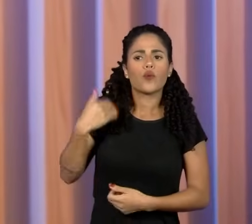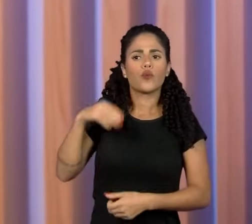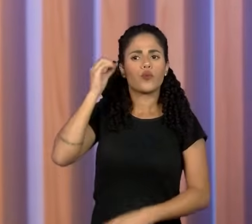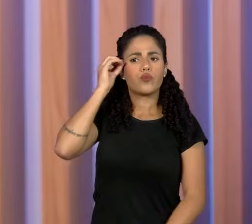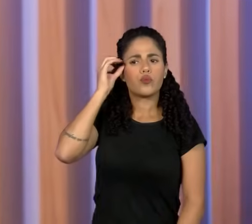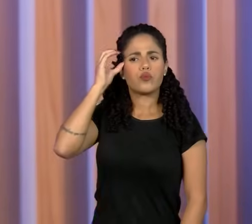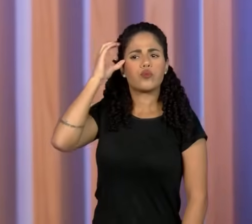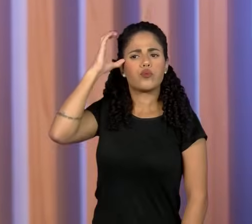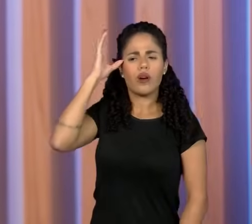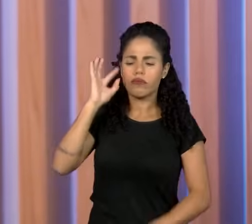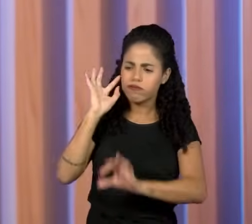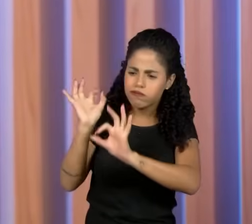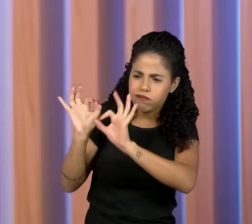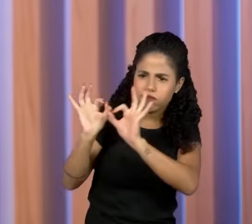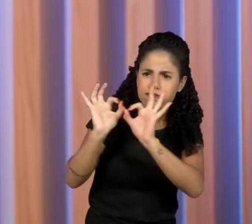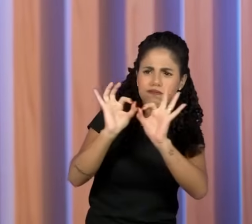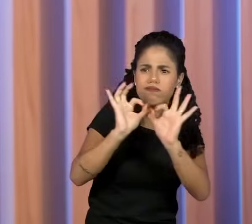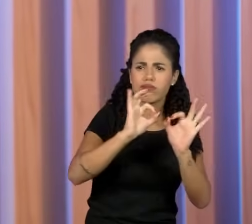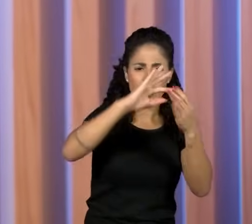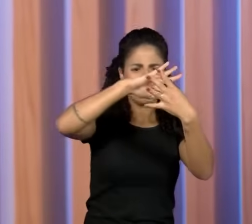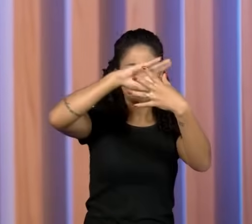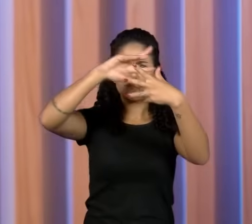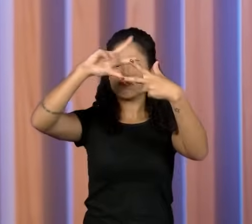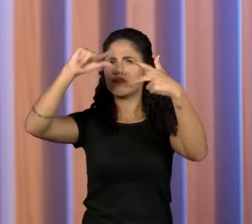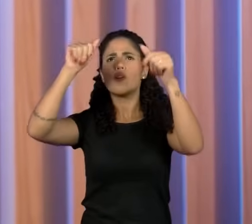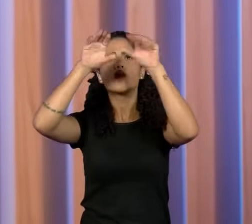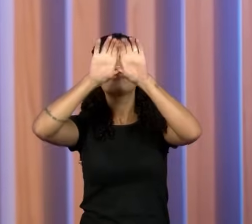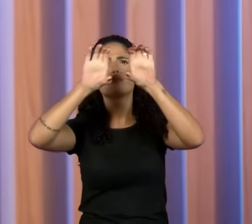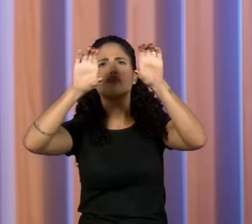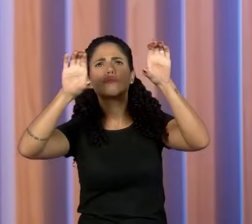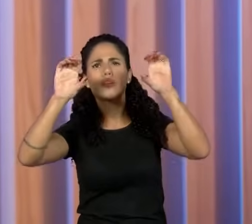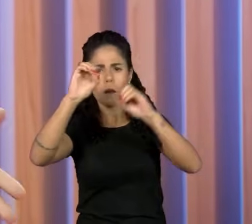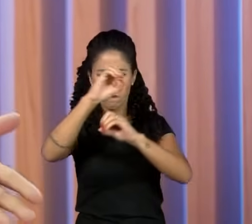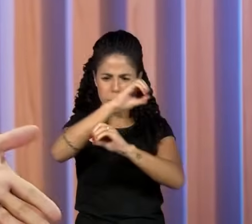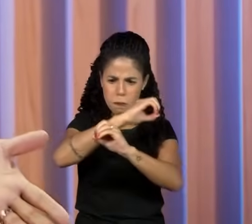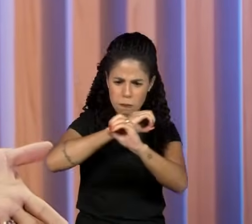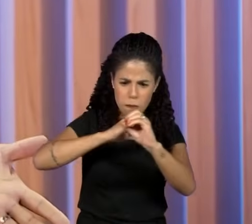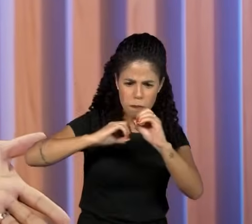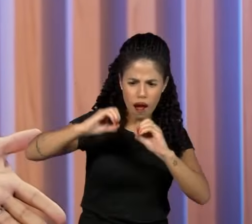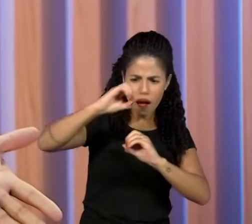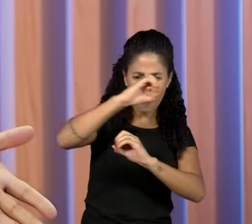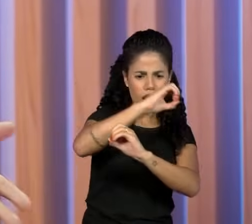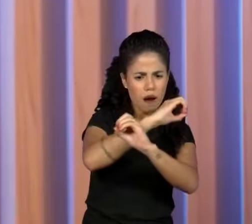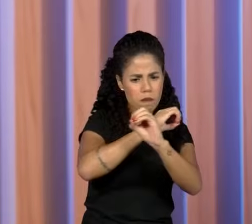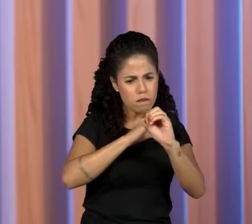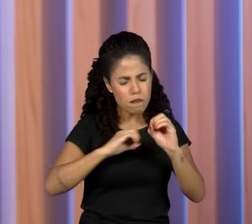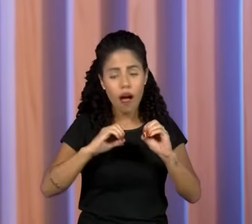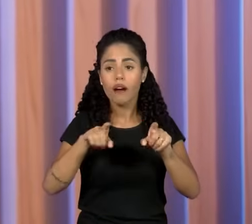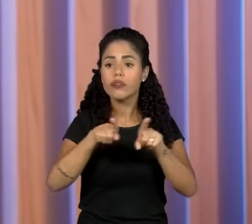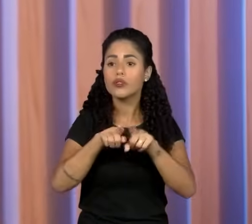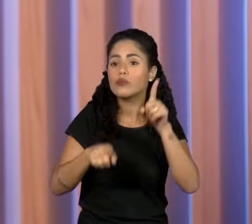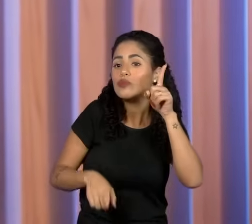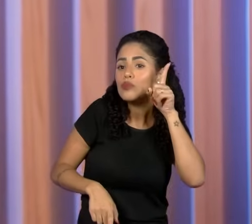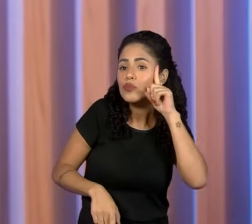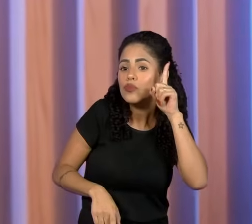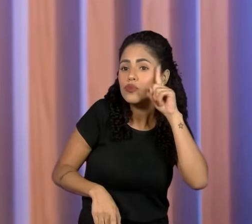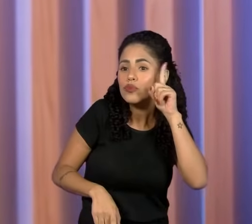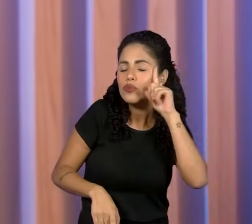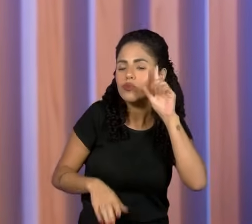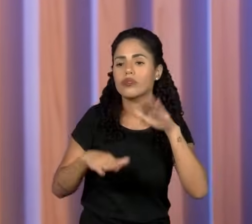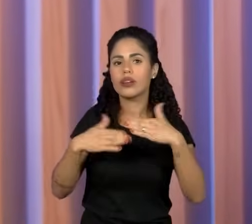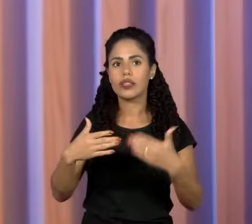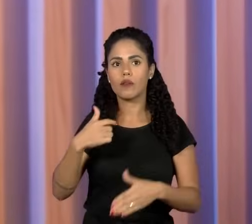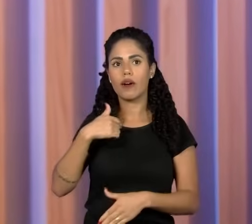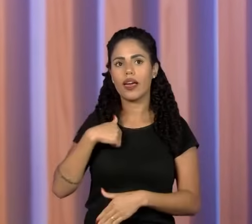do acompanhamento do céu, né? E a relação com as coisas do cotidiano. Então, eu